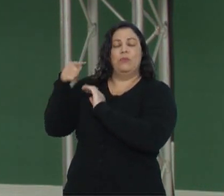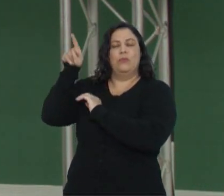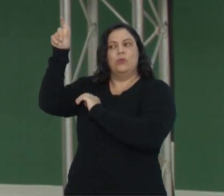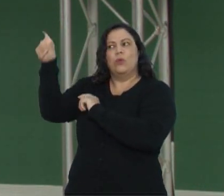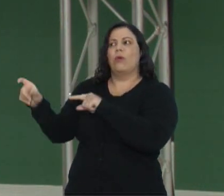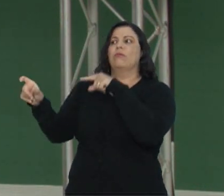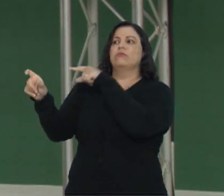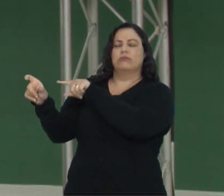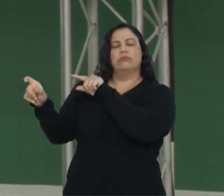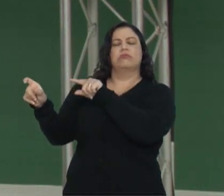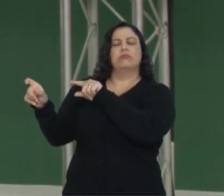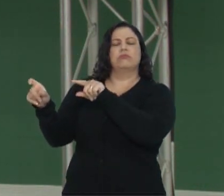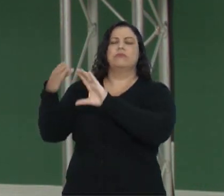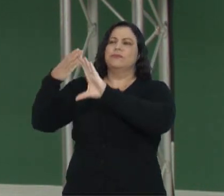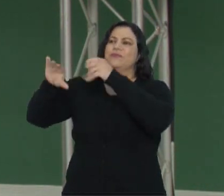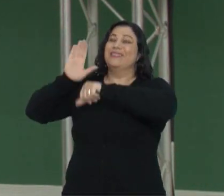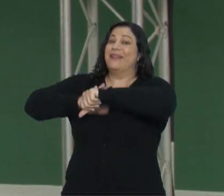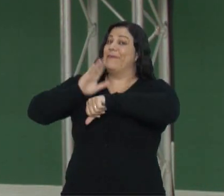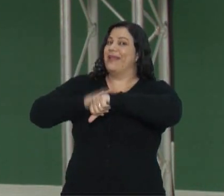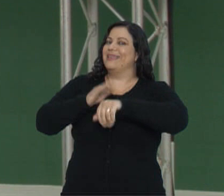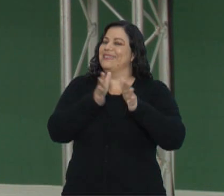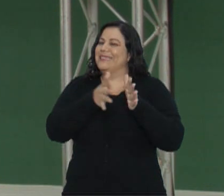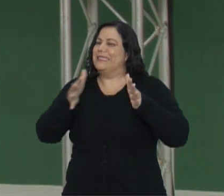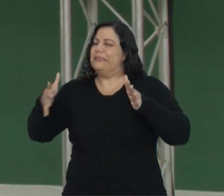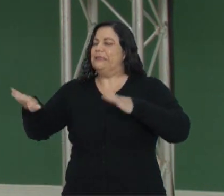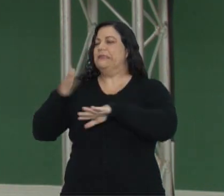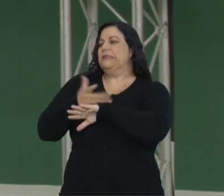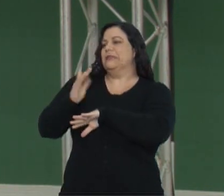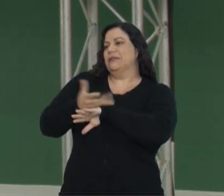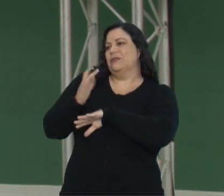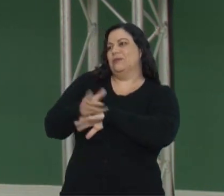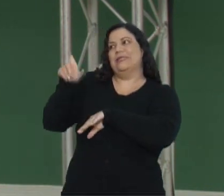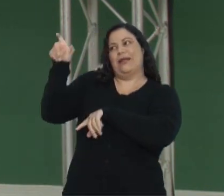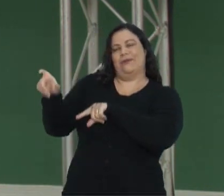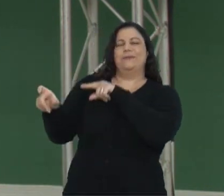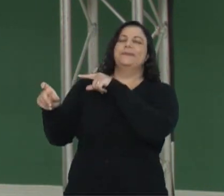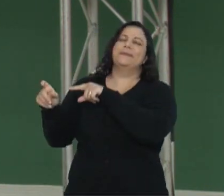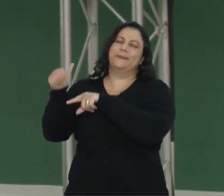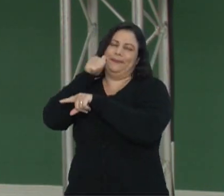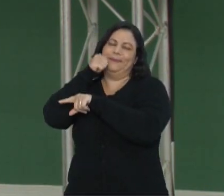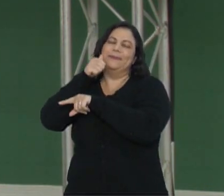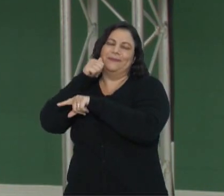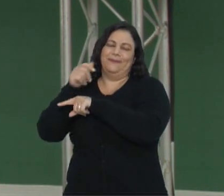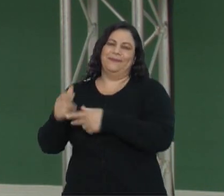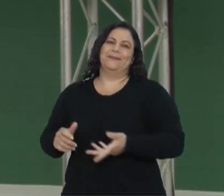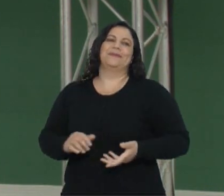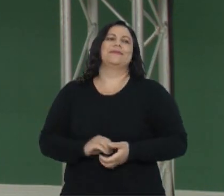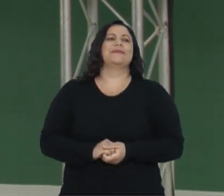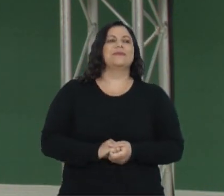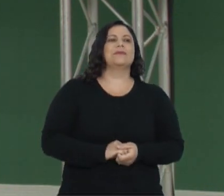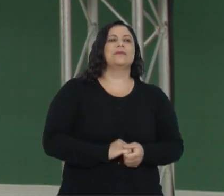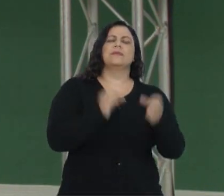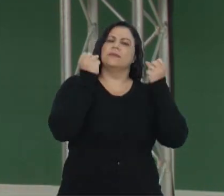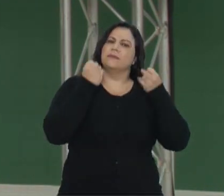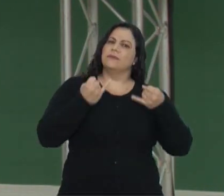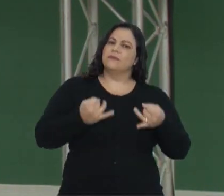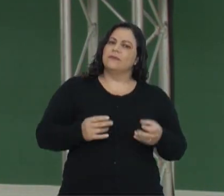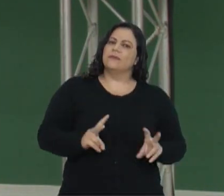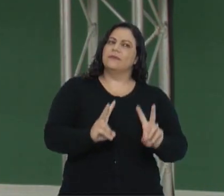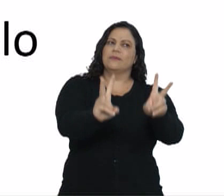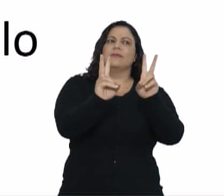justamente para ficar mais tempo ensaiando com ela, né? Pessoal, vamos continuar aqui, do Vivaldi, né? Lista de